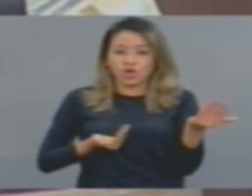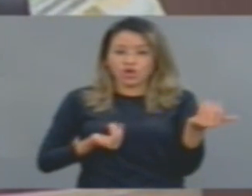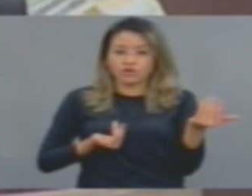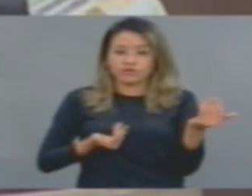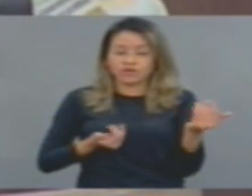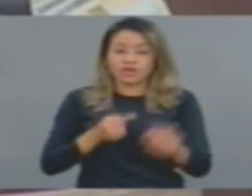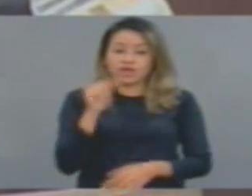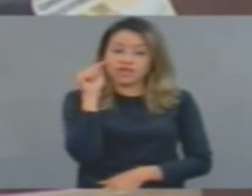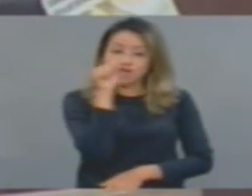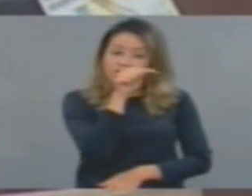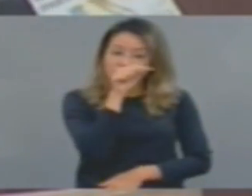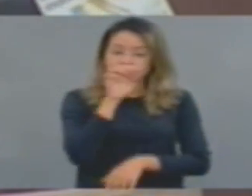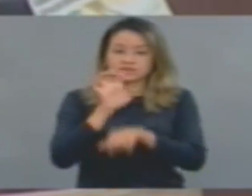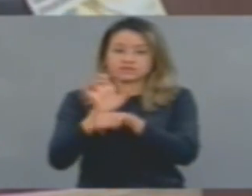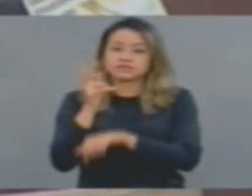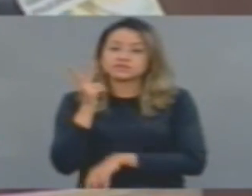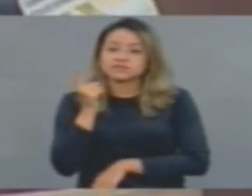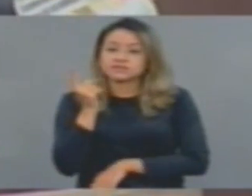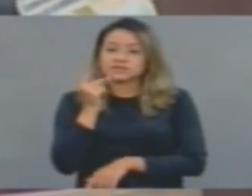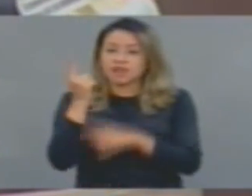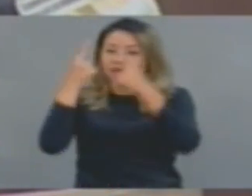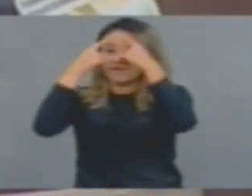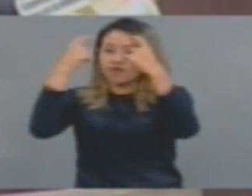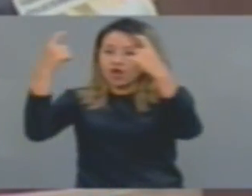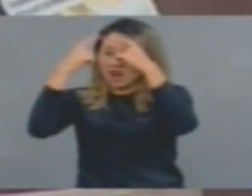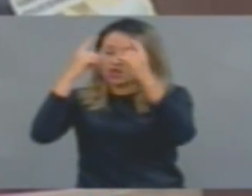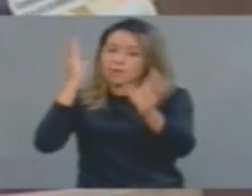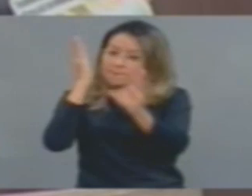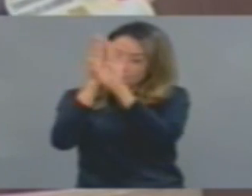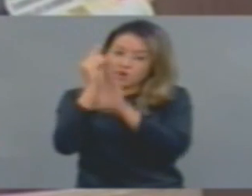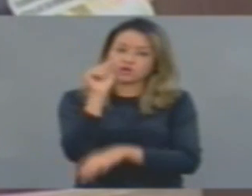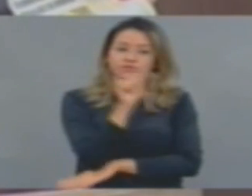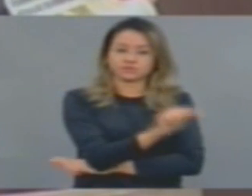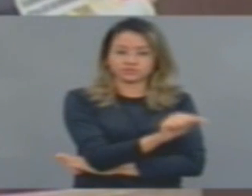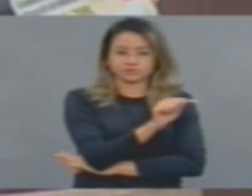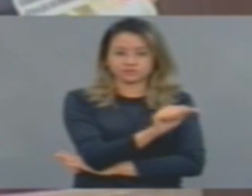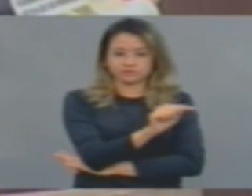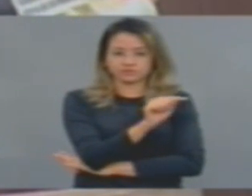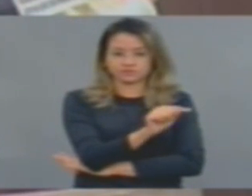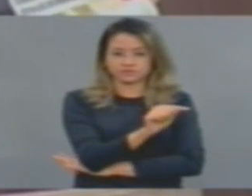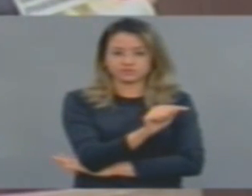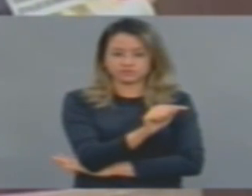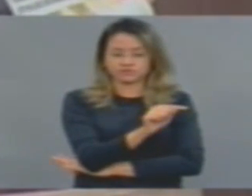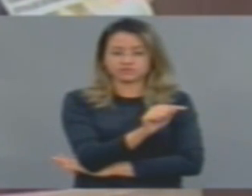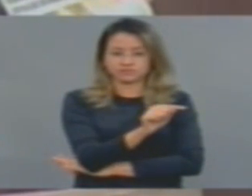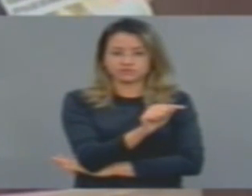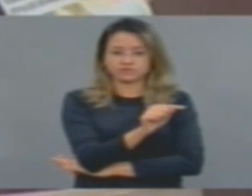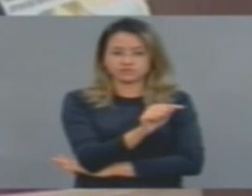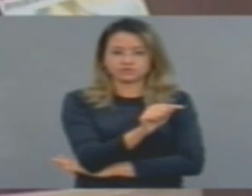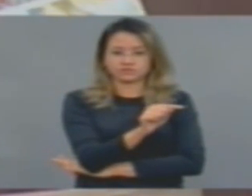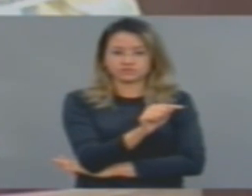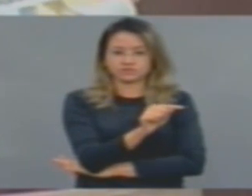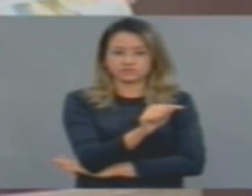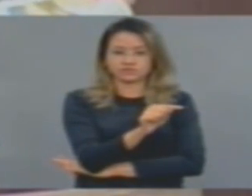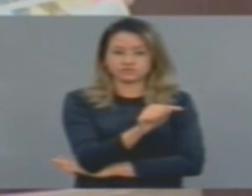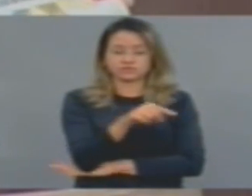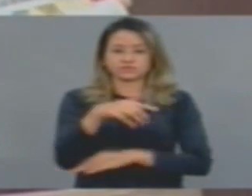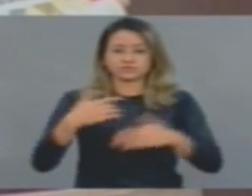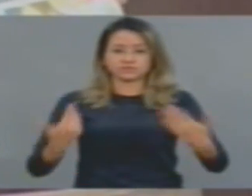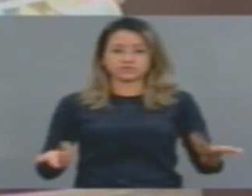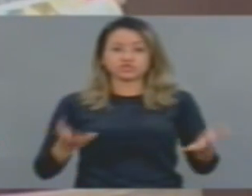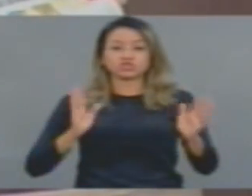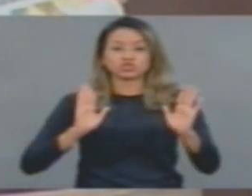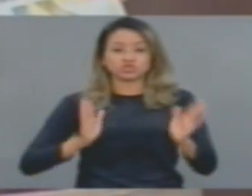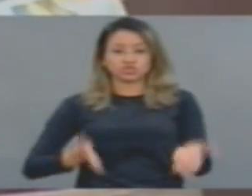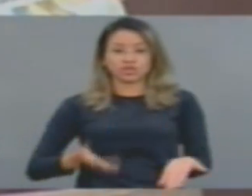leva o Ceará às barras das comissões internacionais. Já está